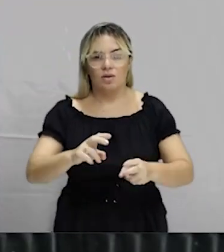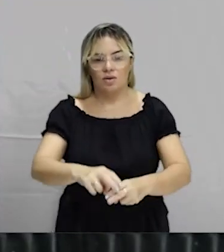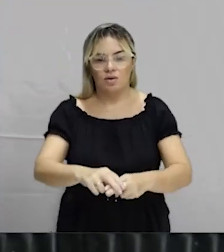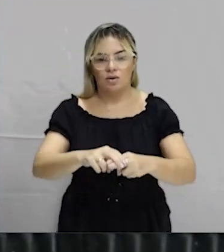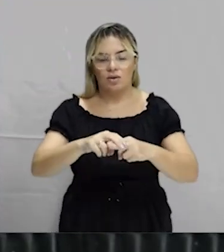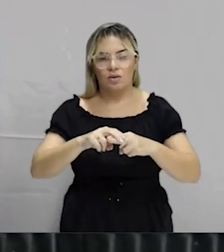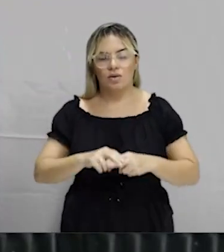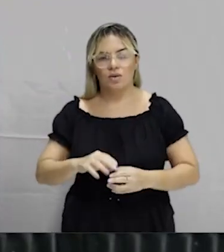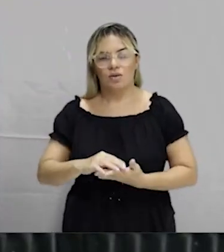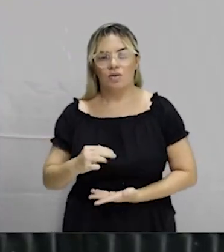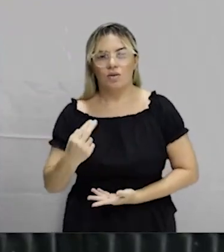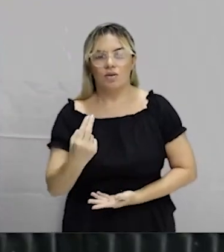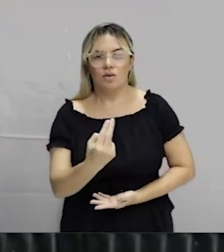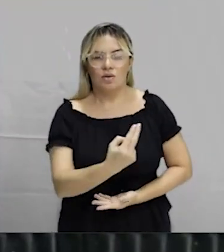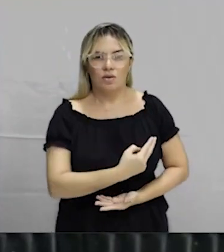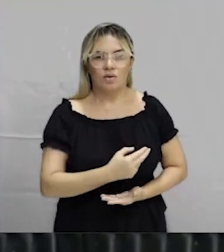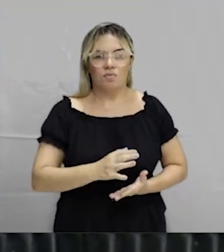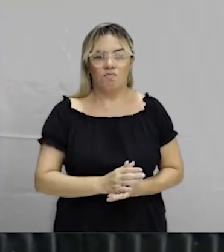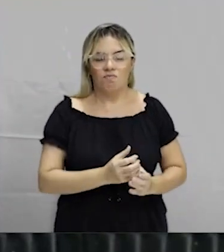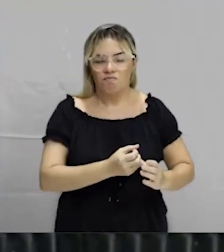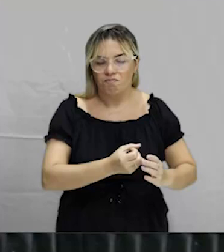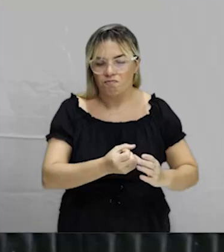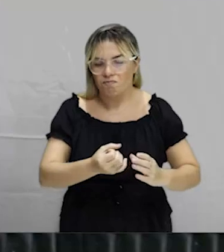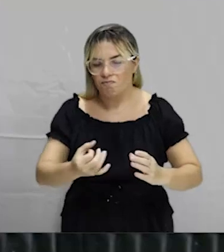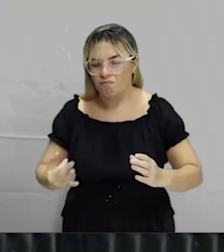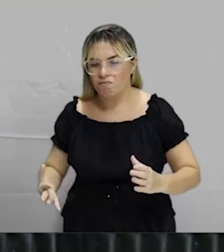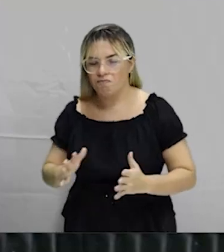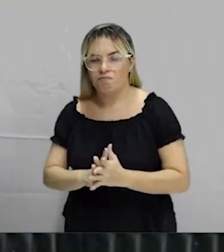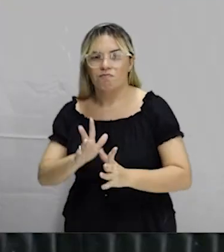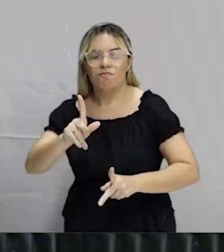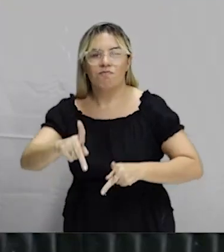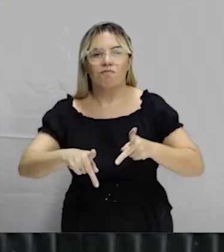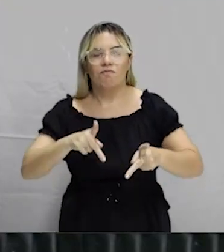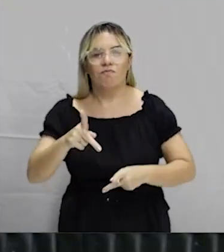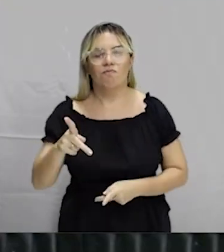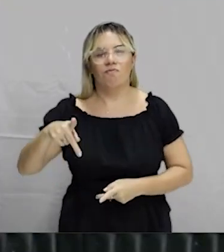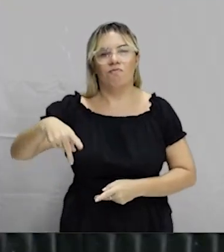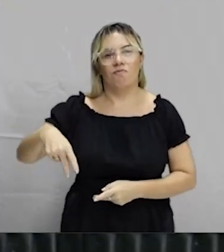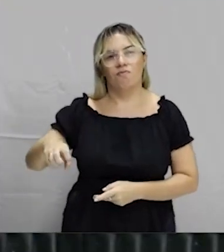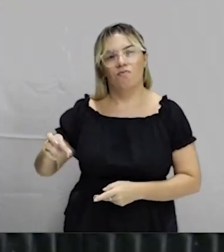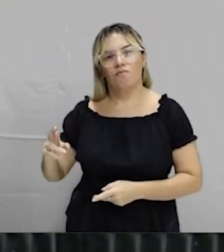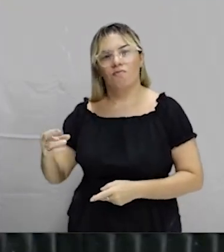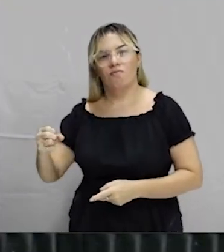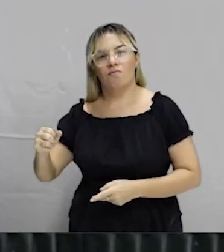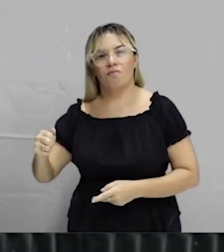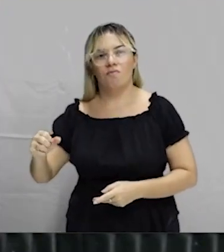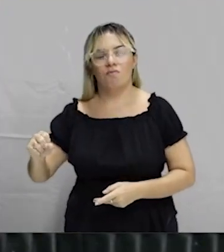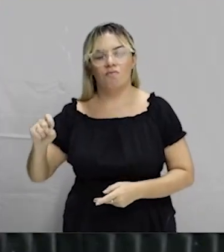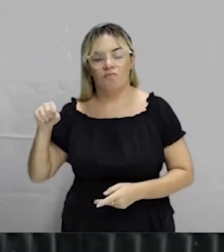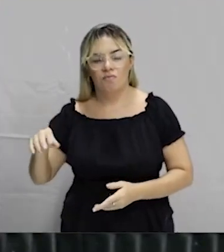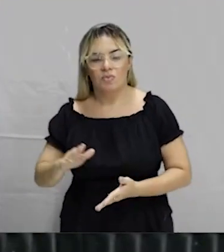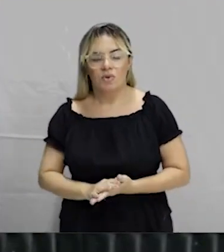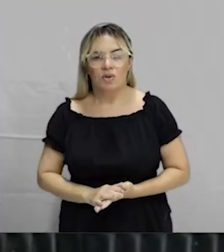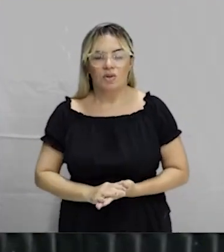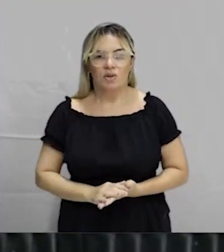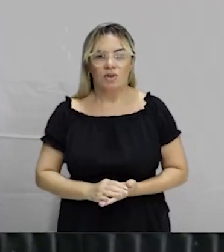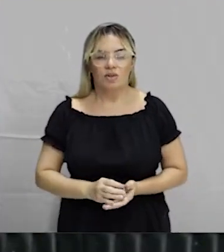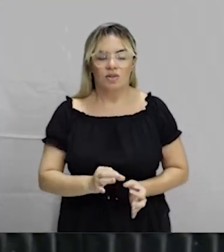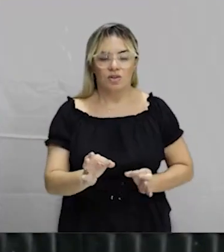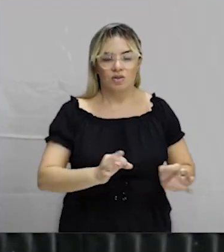aqui diante de uma grande civilização. Uma civilização que se destacou na sua